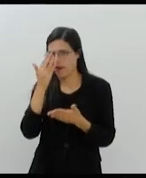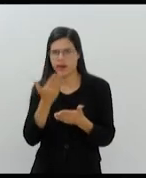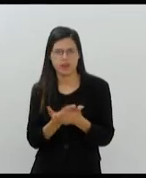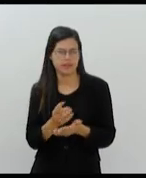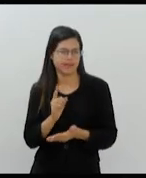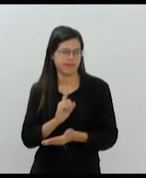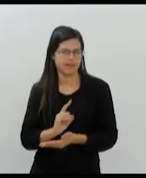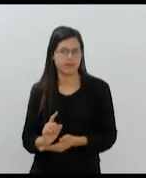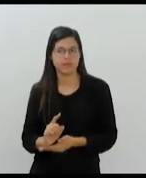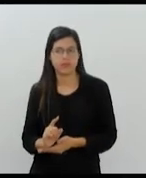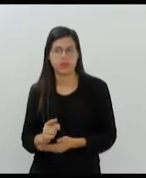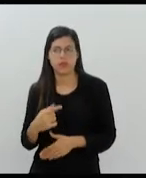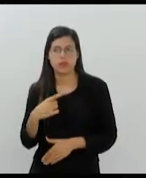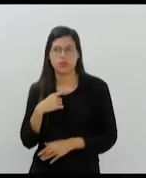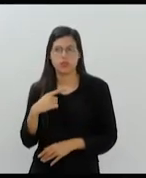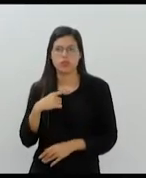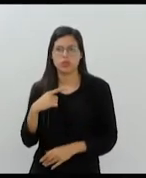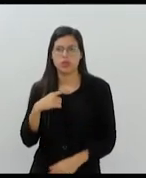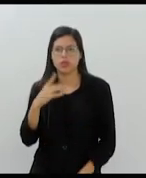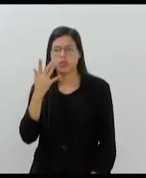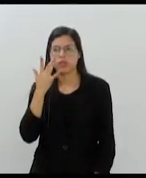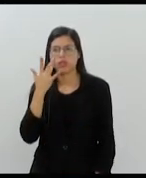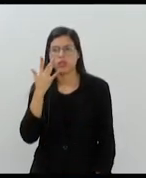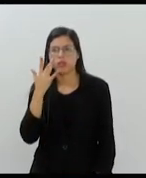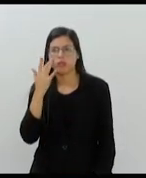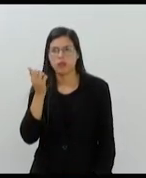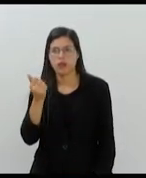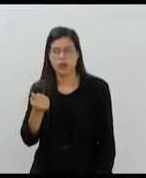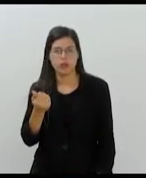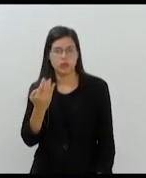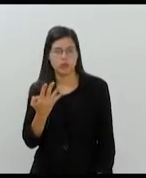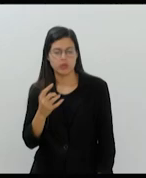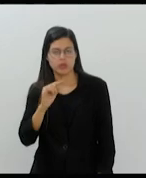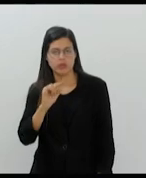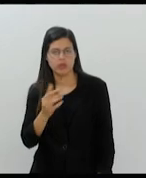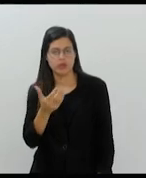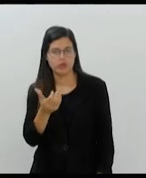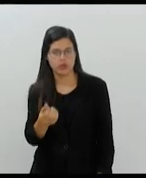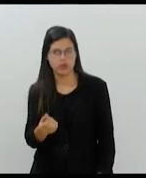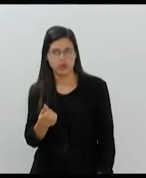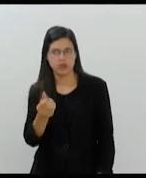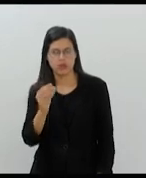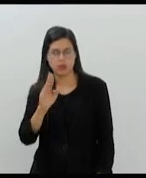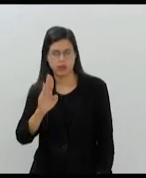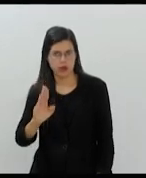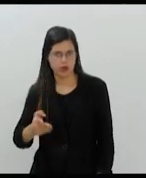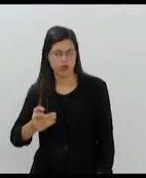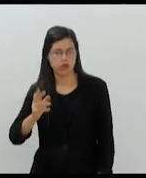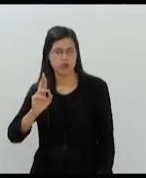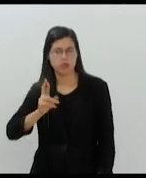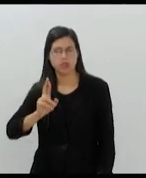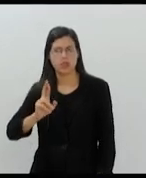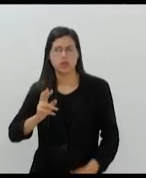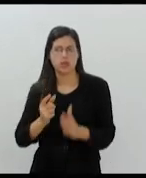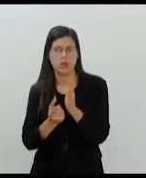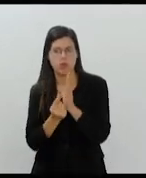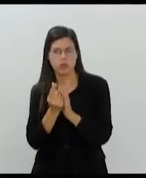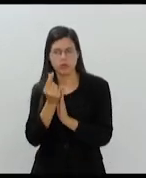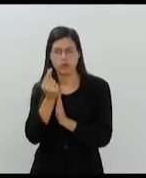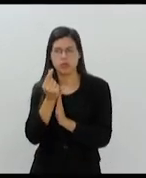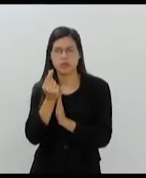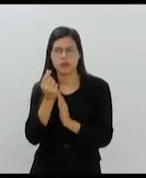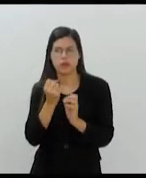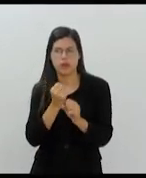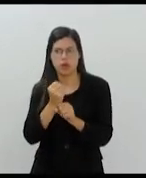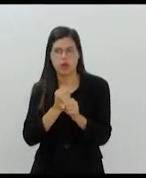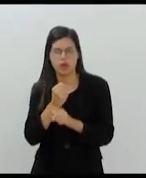Mesmo com uma previsão orçamentária de 14,6 bilhões de reais para o orçamento de